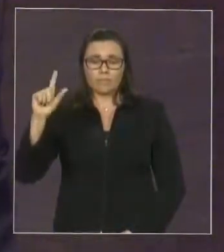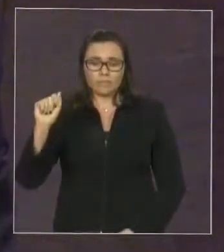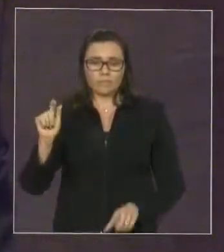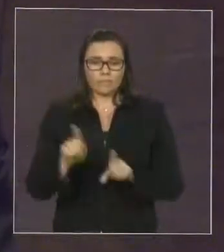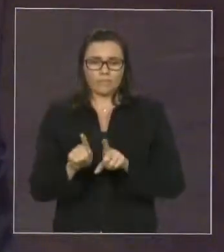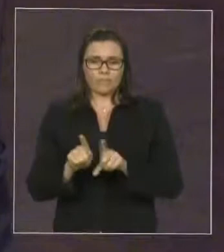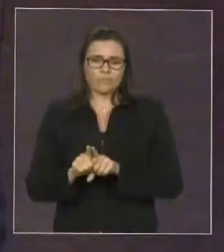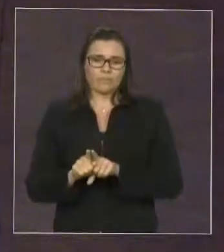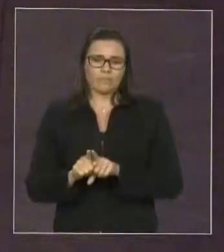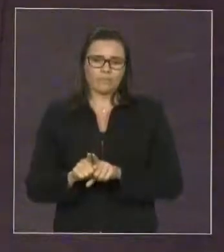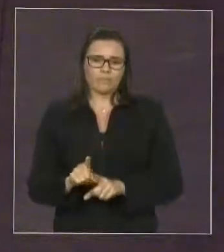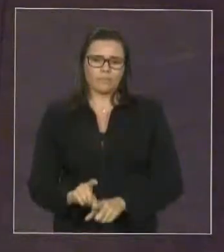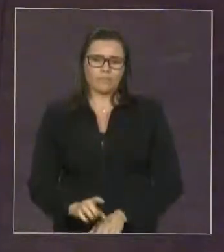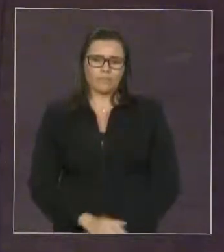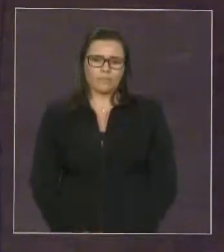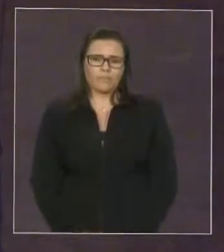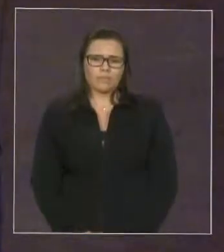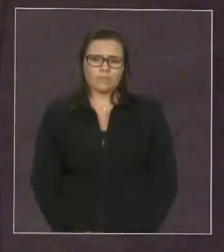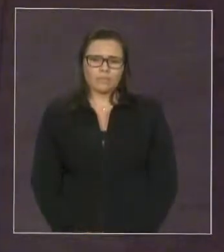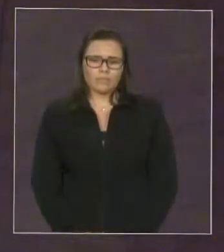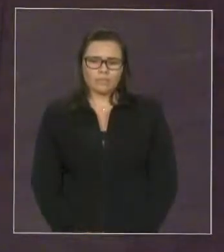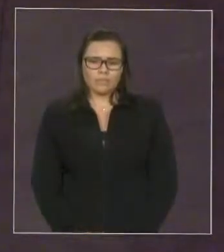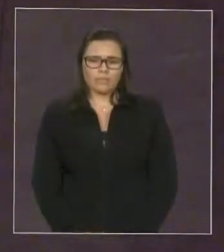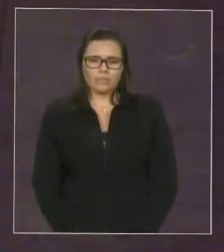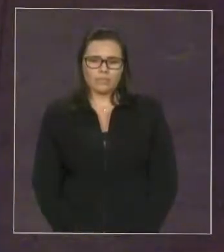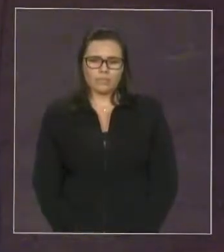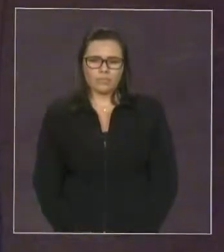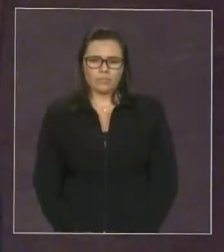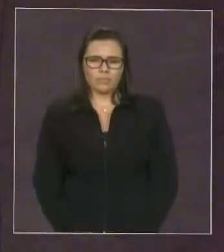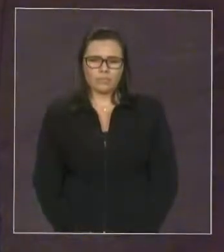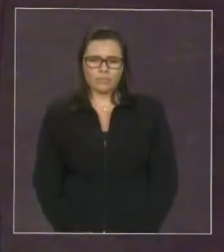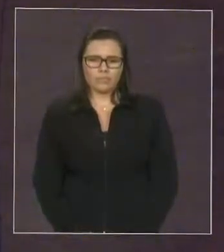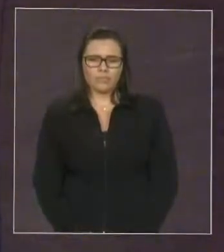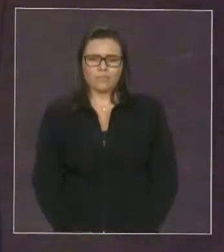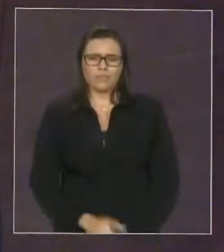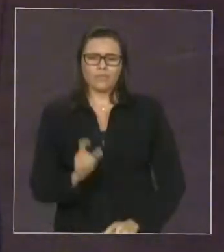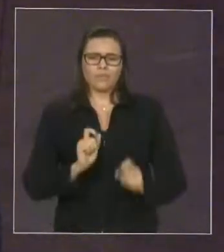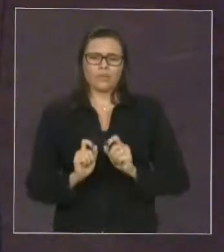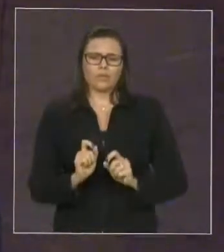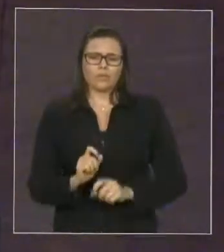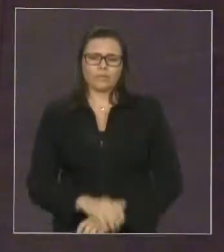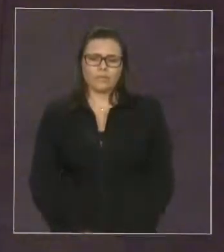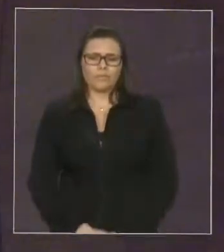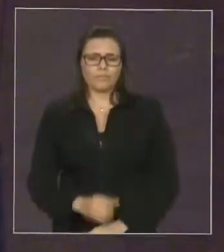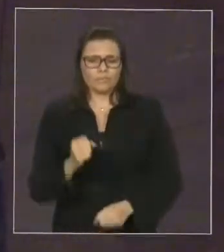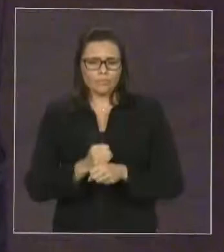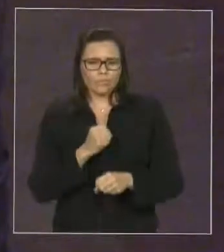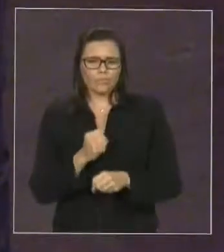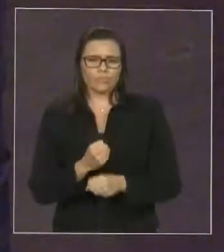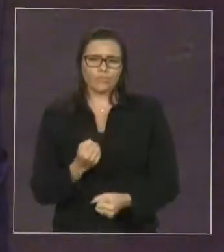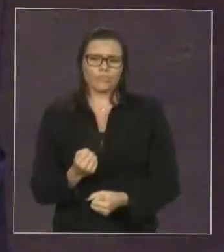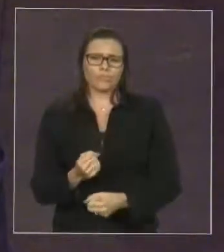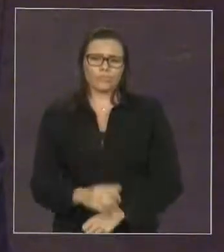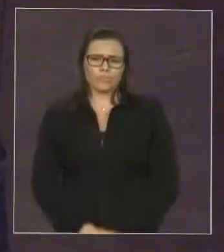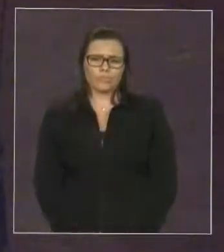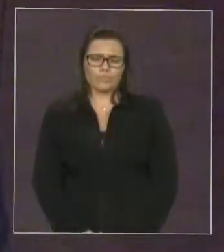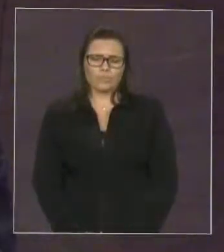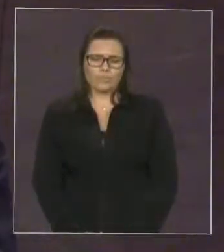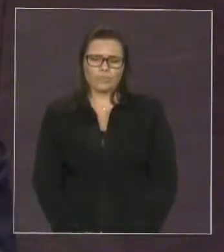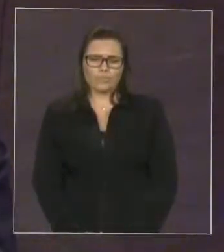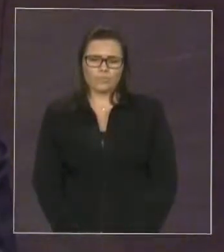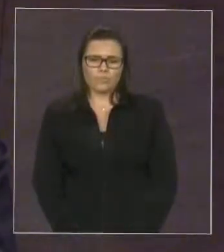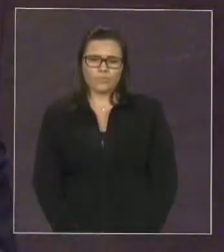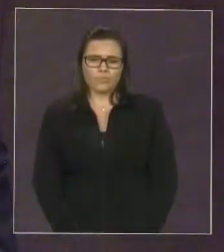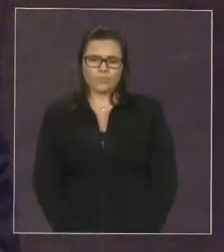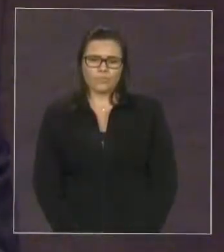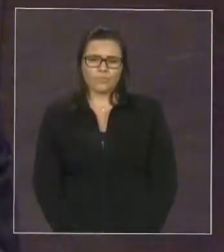vezes, e se fazer e implantar no mesmo mês um hospital de